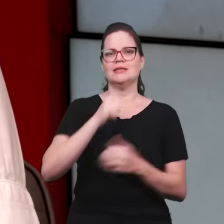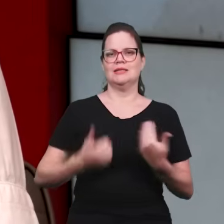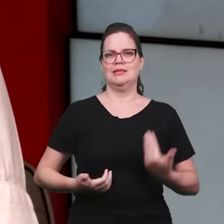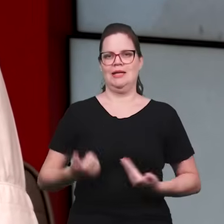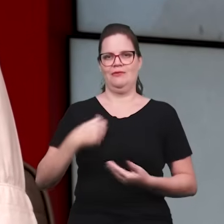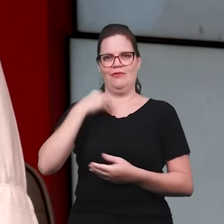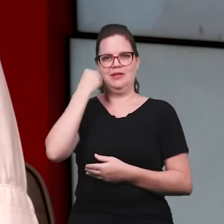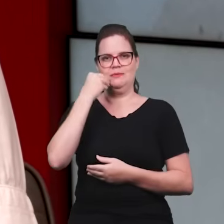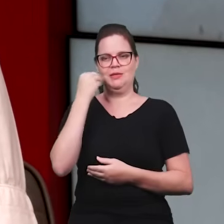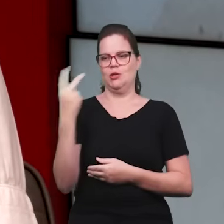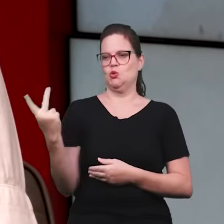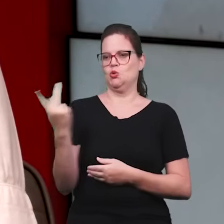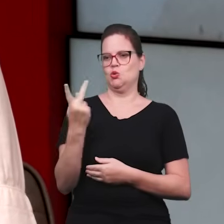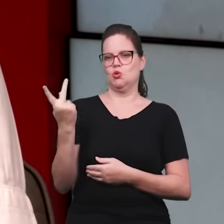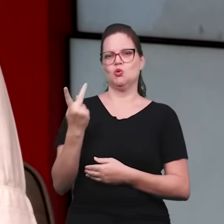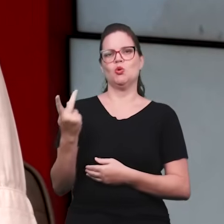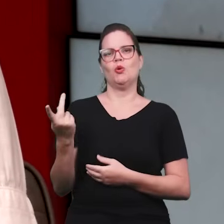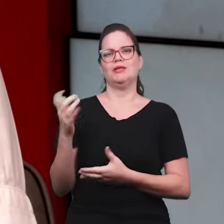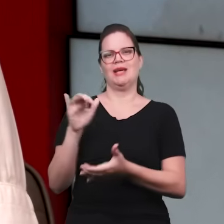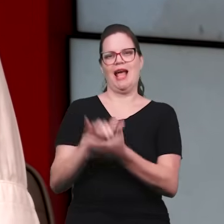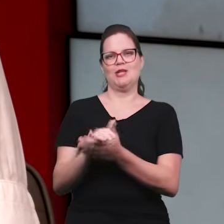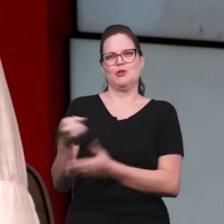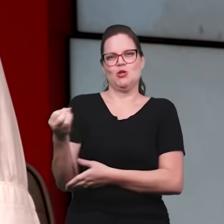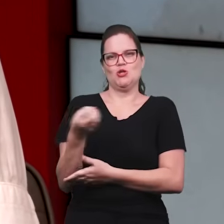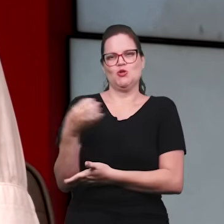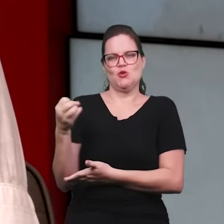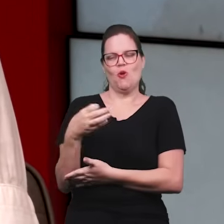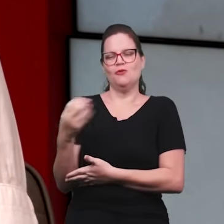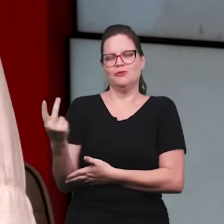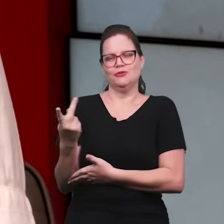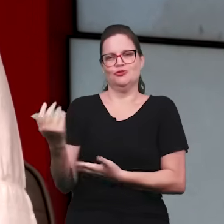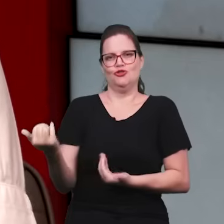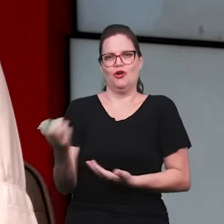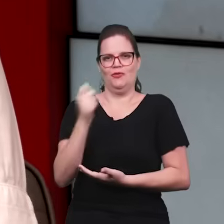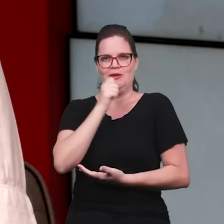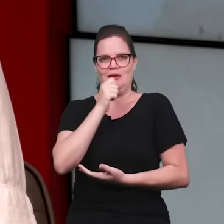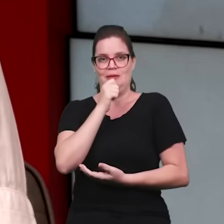casal jovem, eles eram recém-casados.